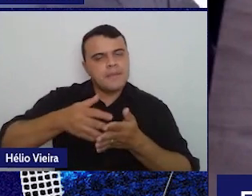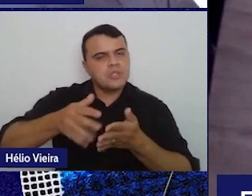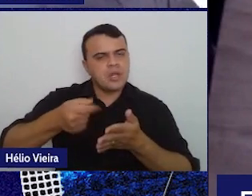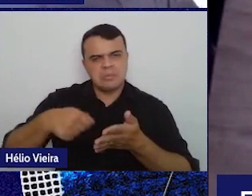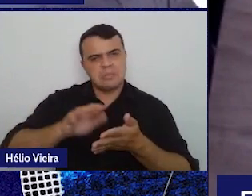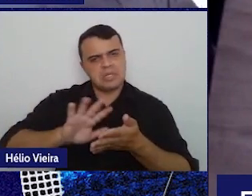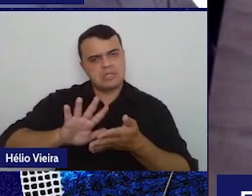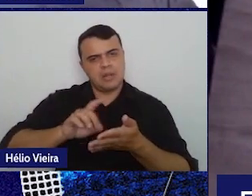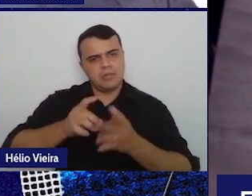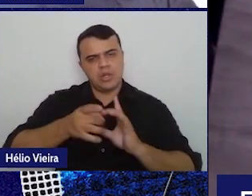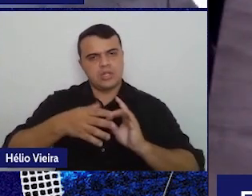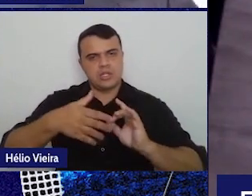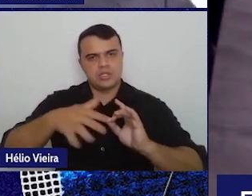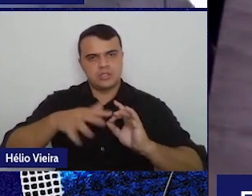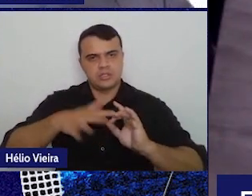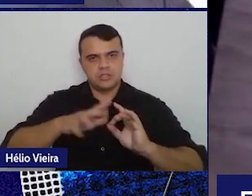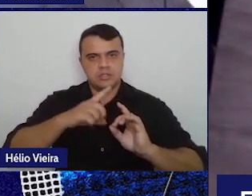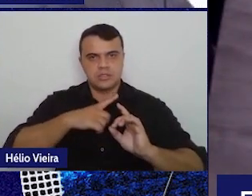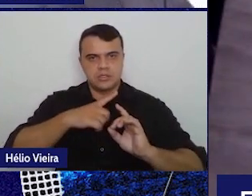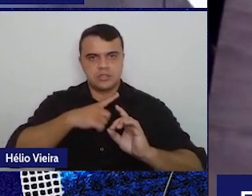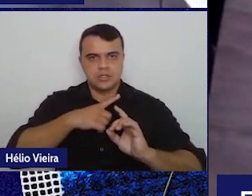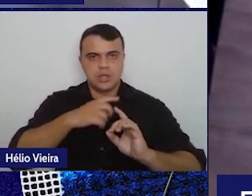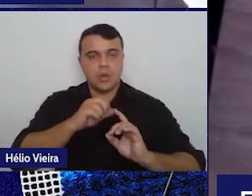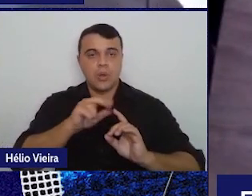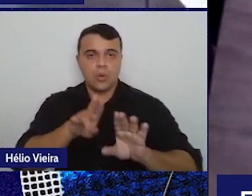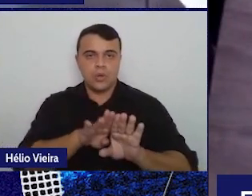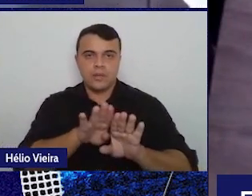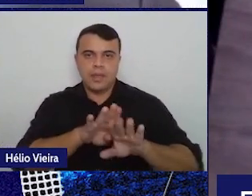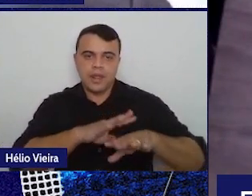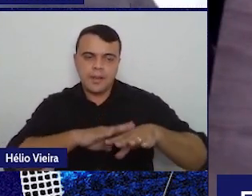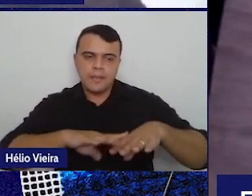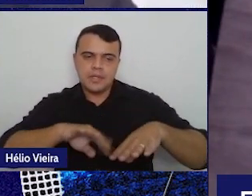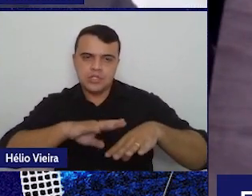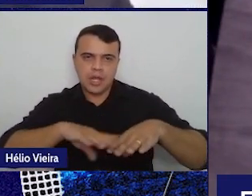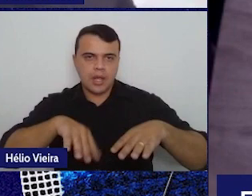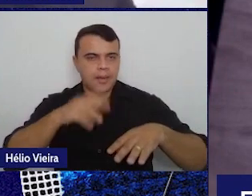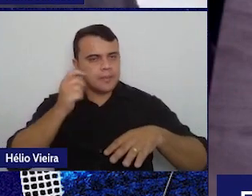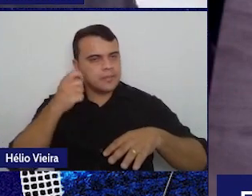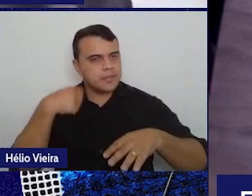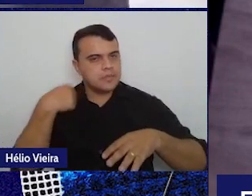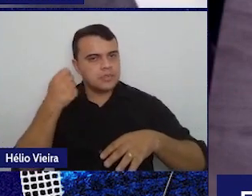pentear esse barbante, ou pode pentear como aconteceu aqui.